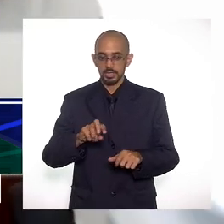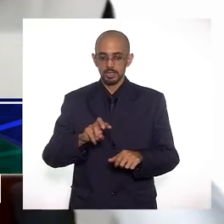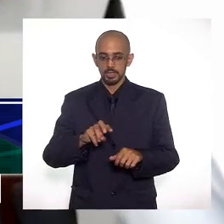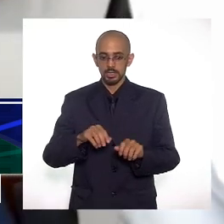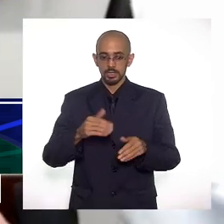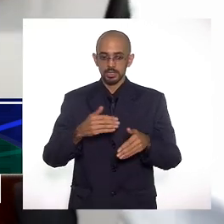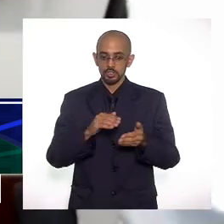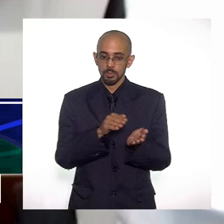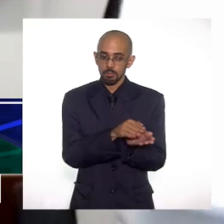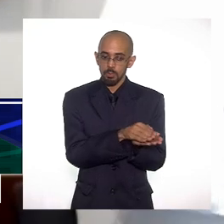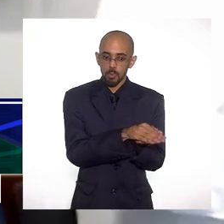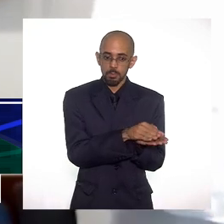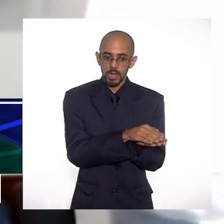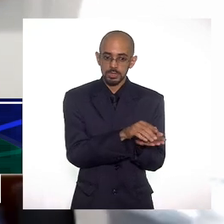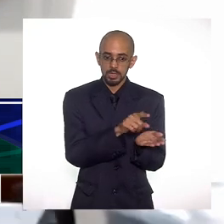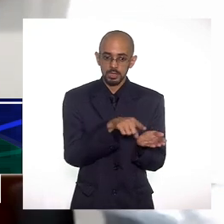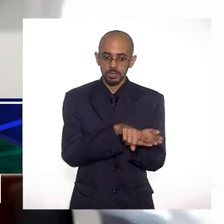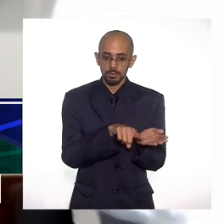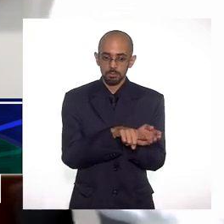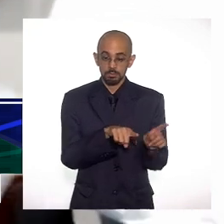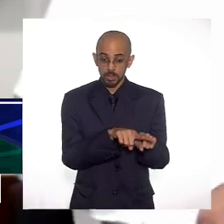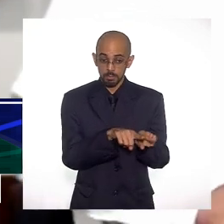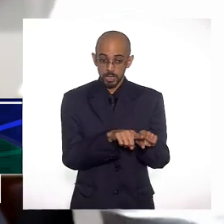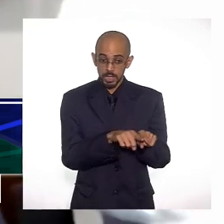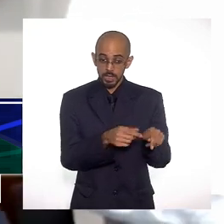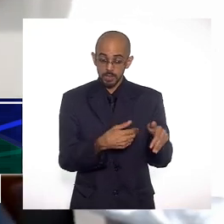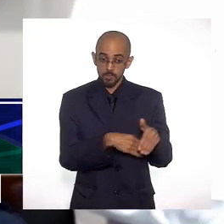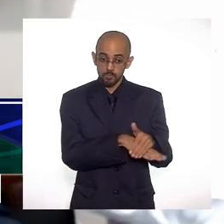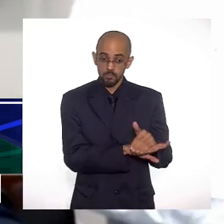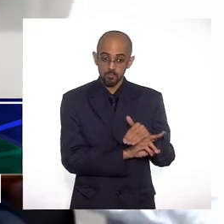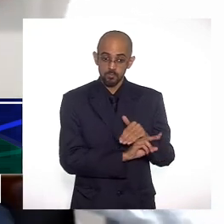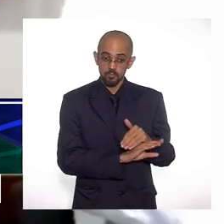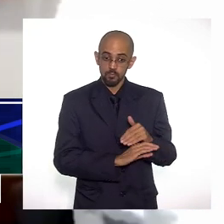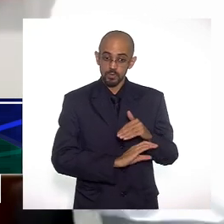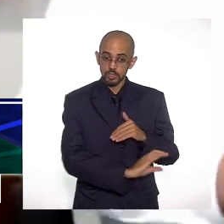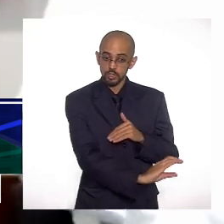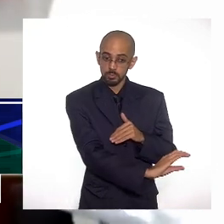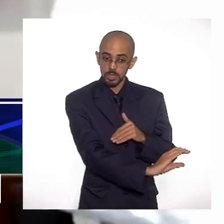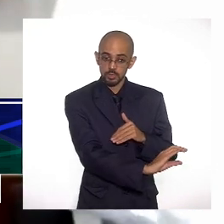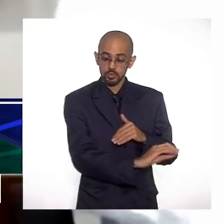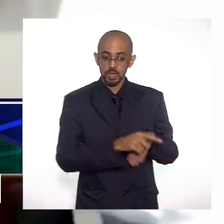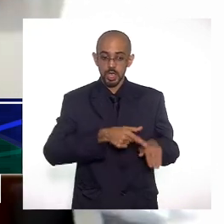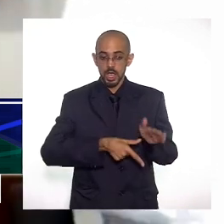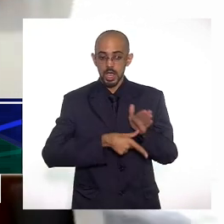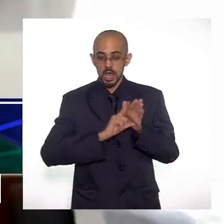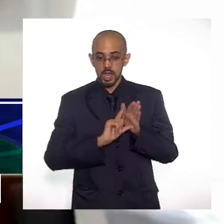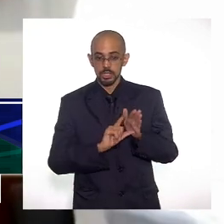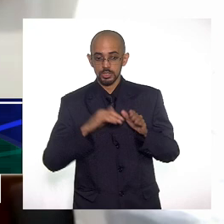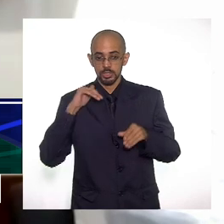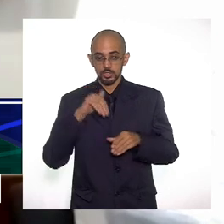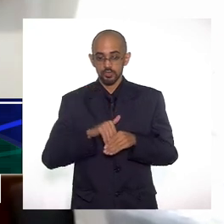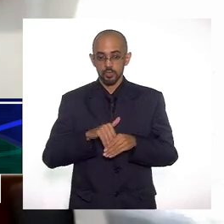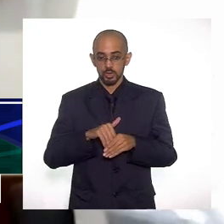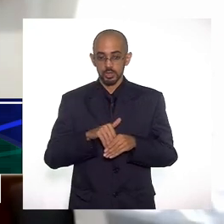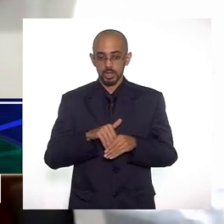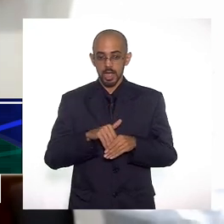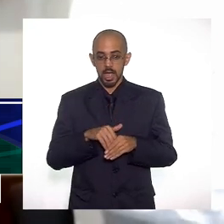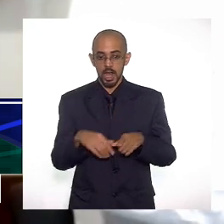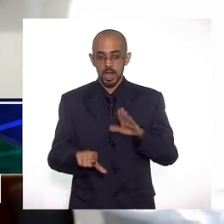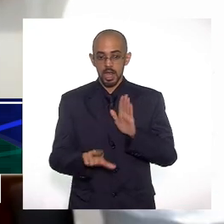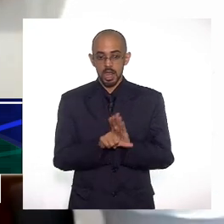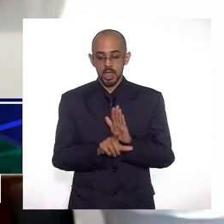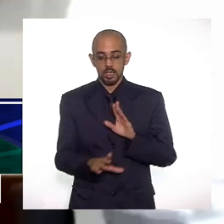poupança e investimentos. A ideia é que a gente possa, antes de votar... projeto de lei